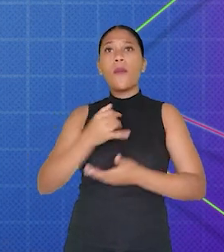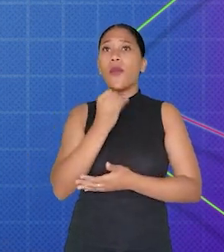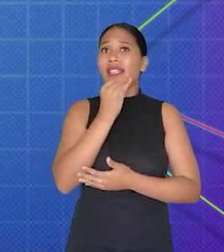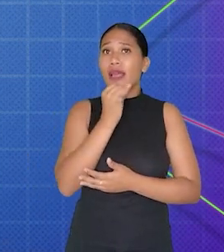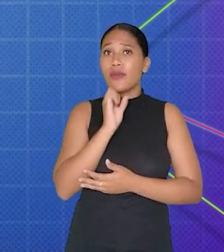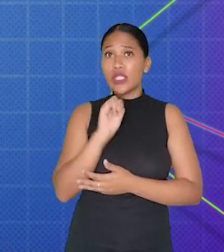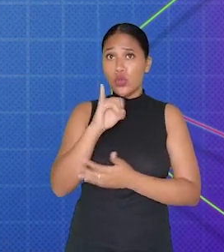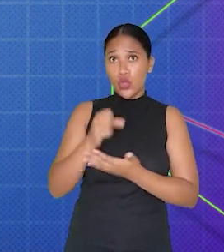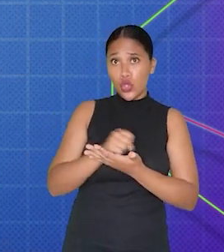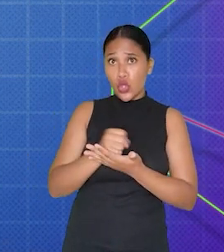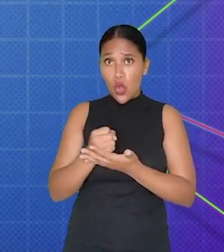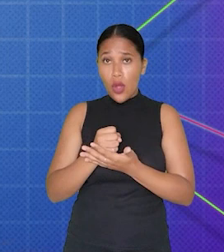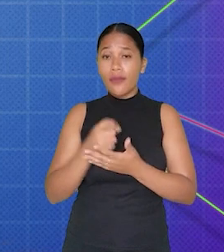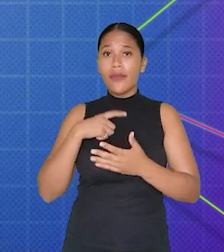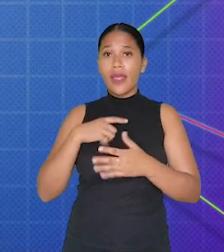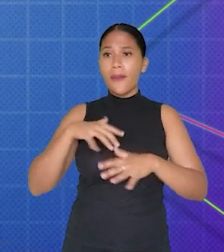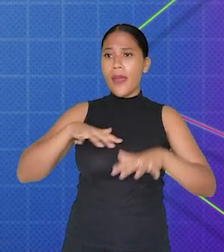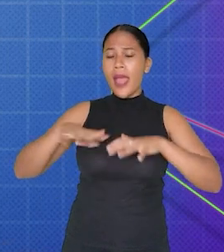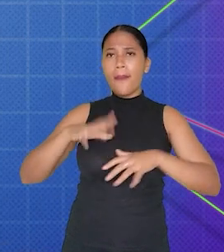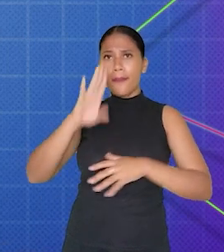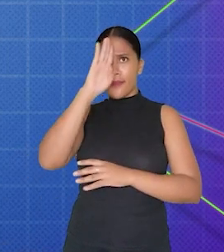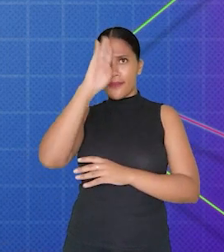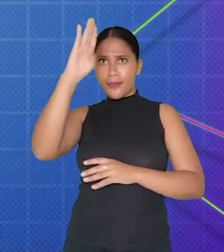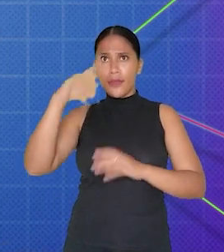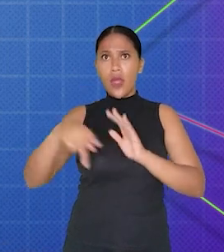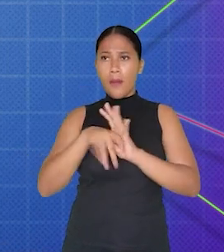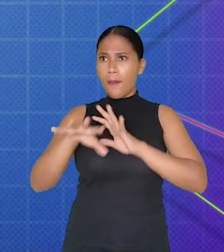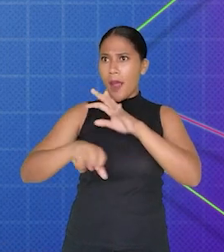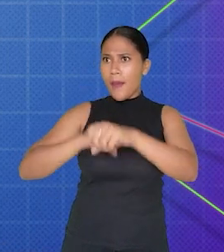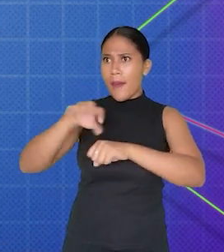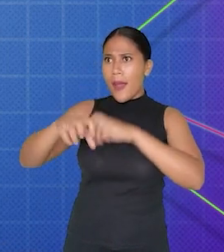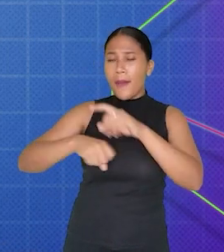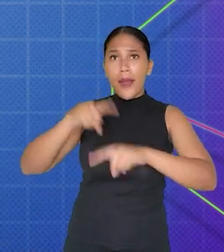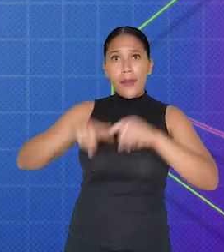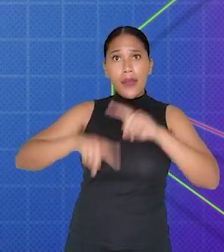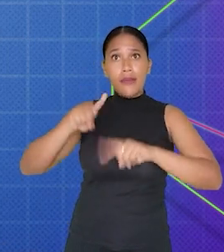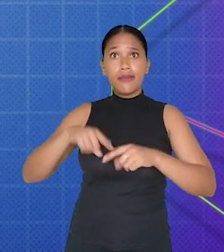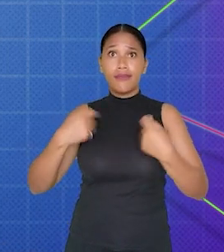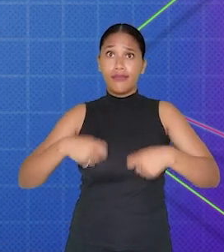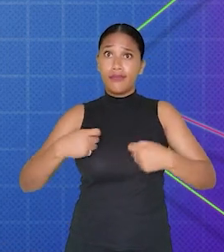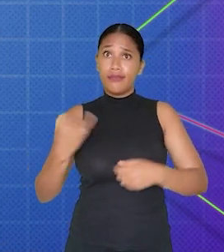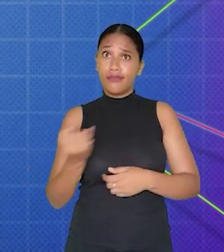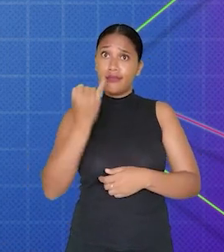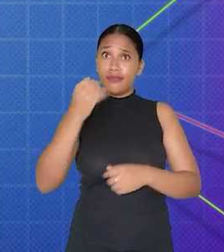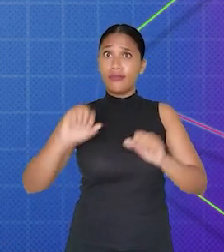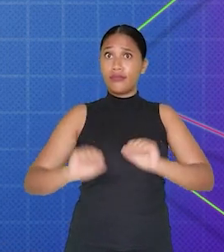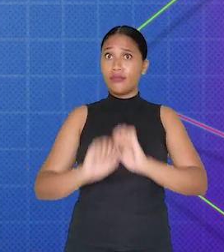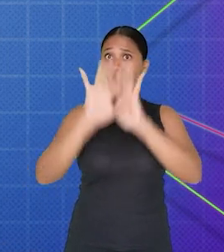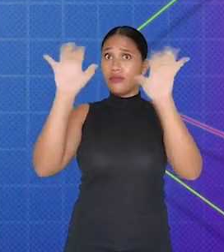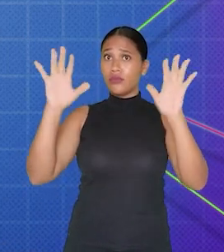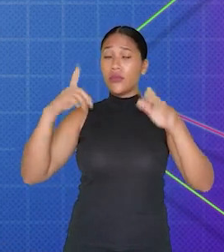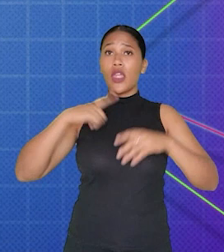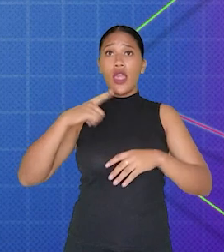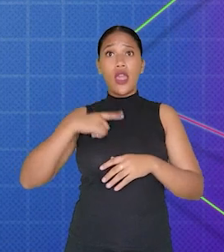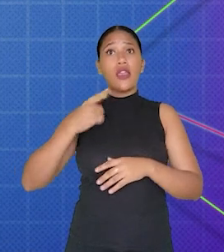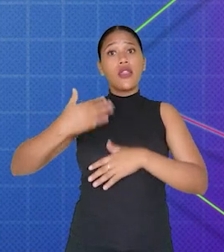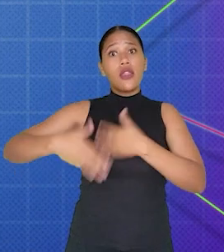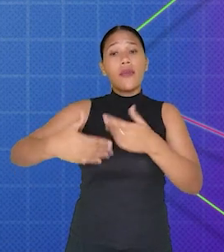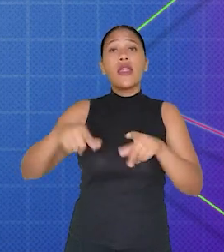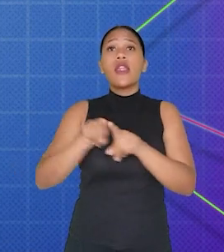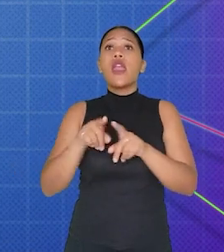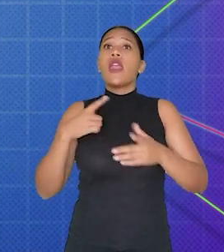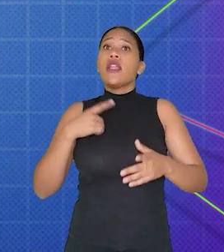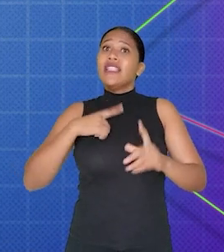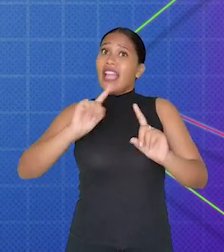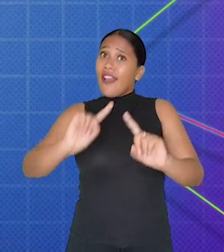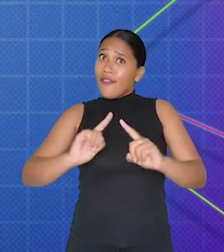mundo do jogo. Por exemplo, se um jogo tem como mecânica principal a coleta de itens, é importante que esses itens sejam relevantes para a progressão do